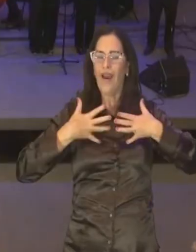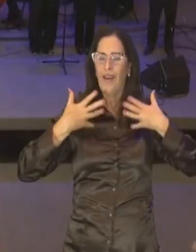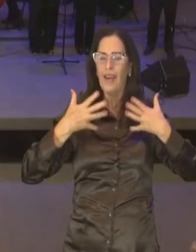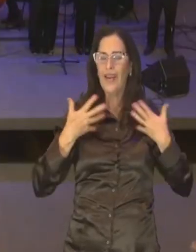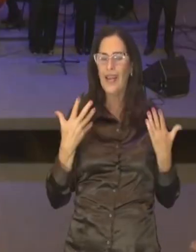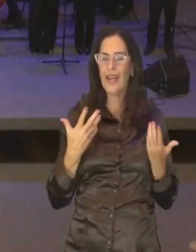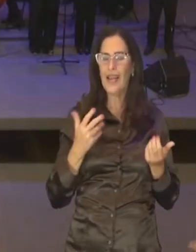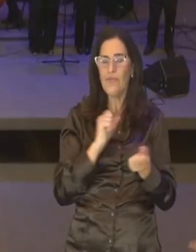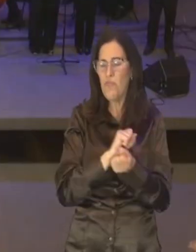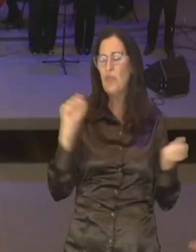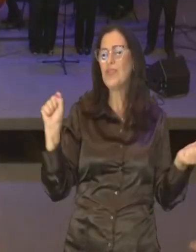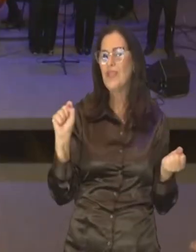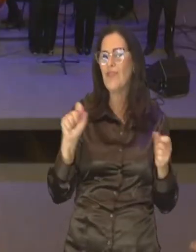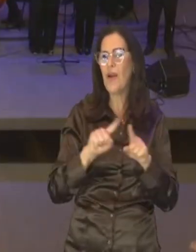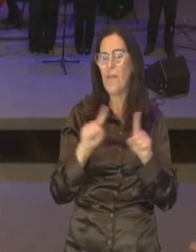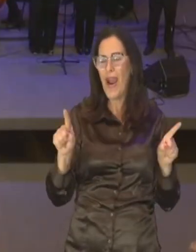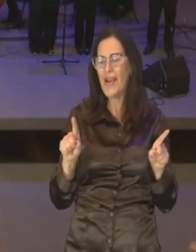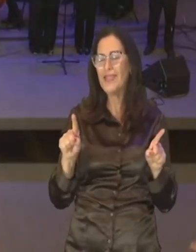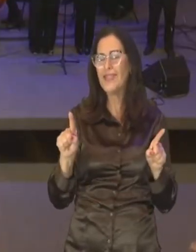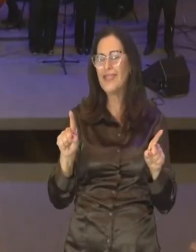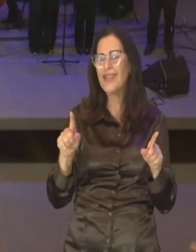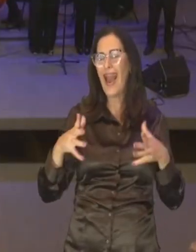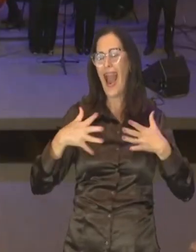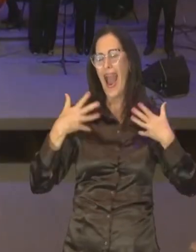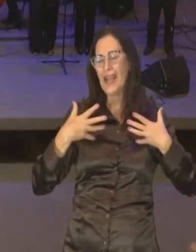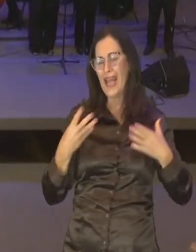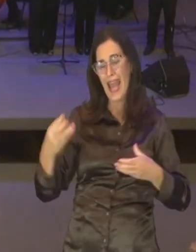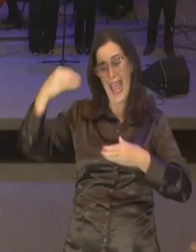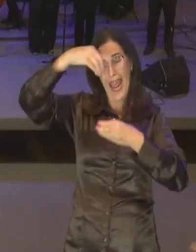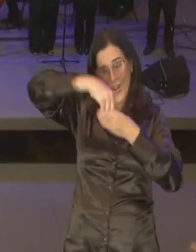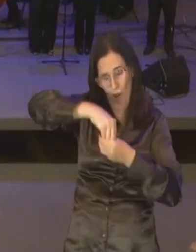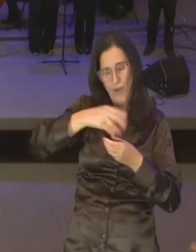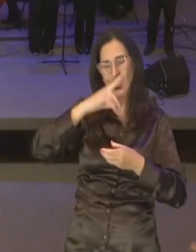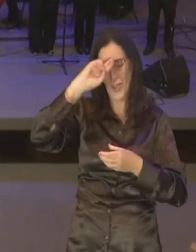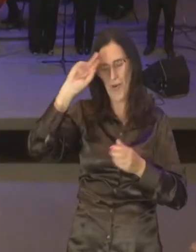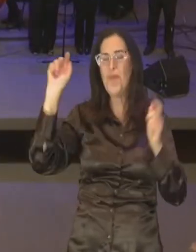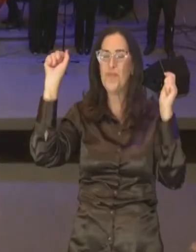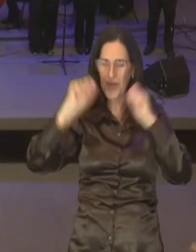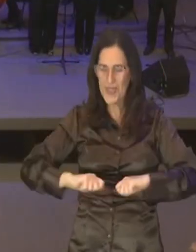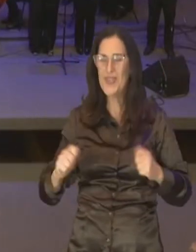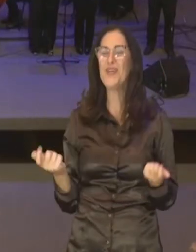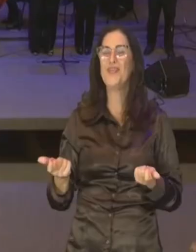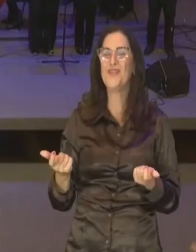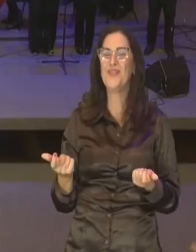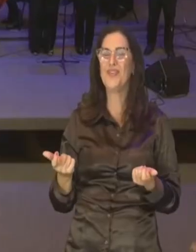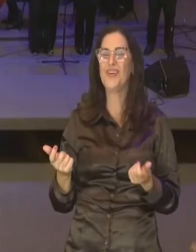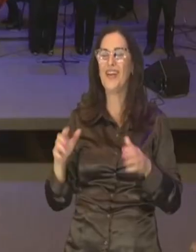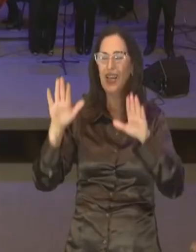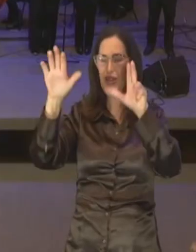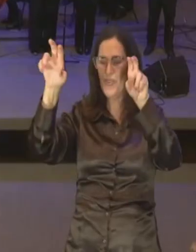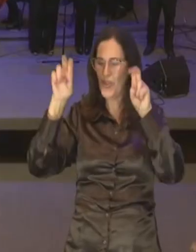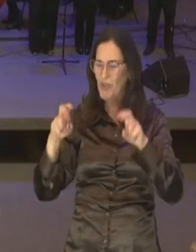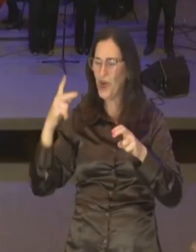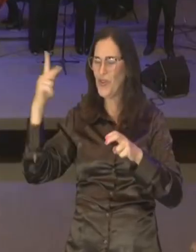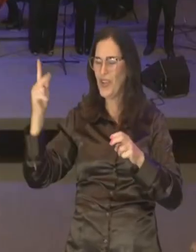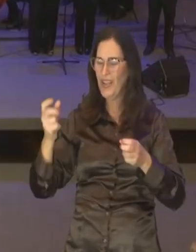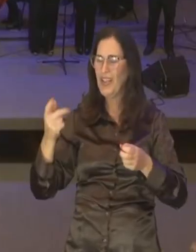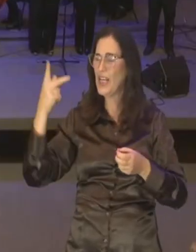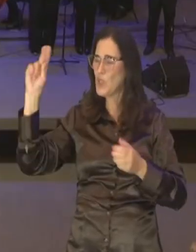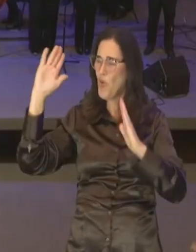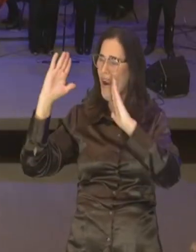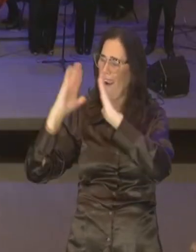Por isso nós buscamos nessa noite alegria no Senhor, no Seu trono, na Sua